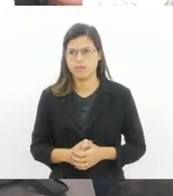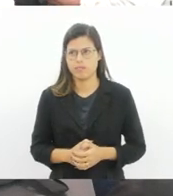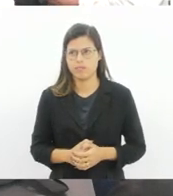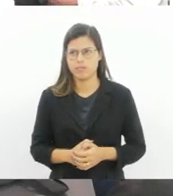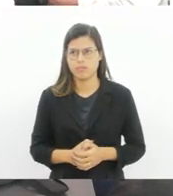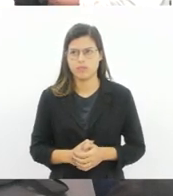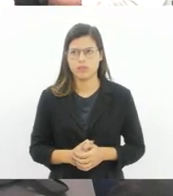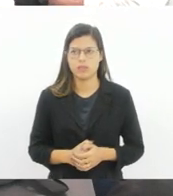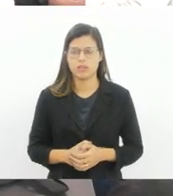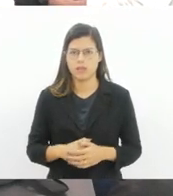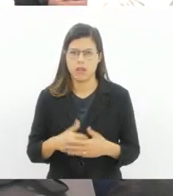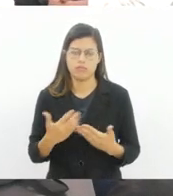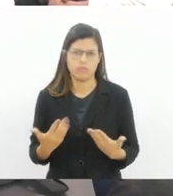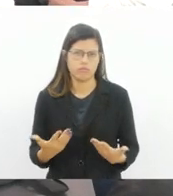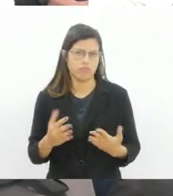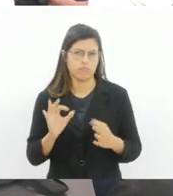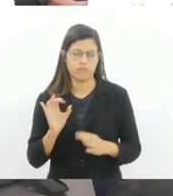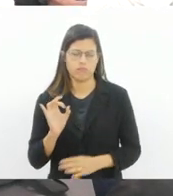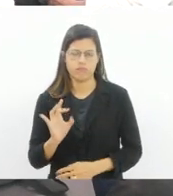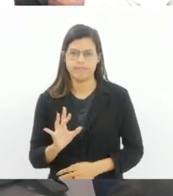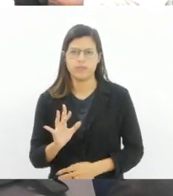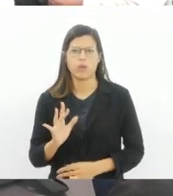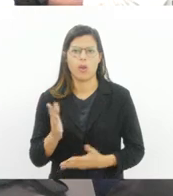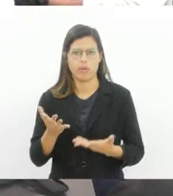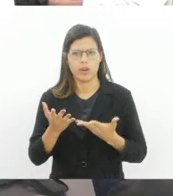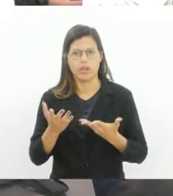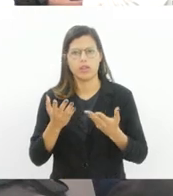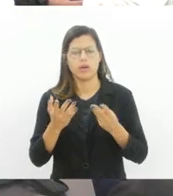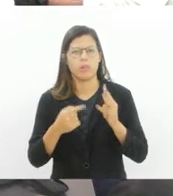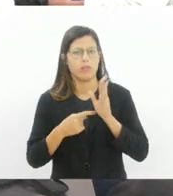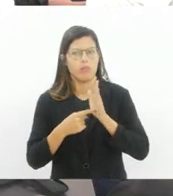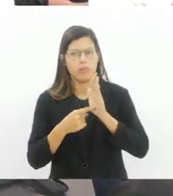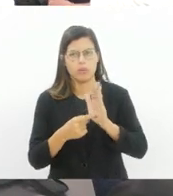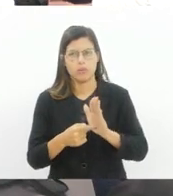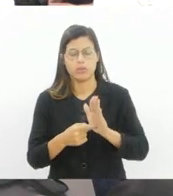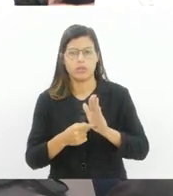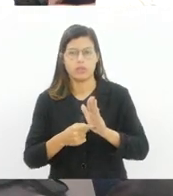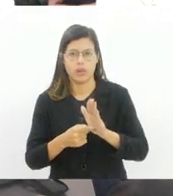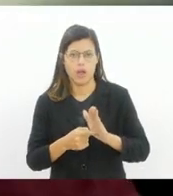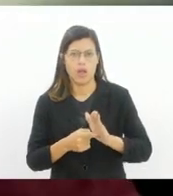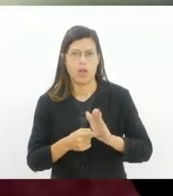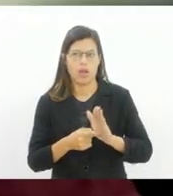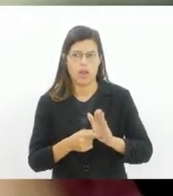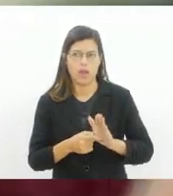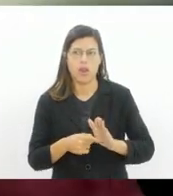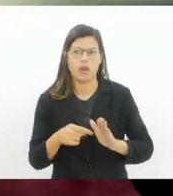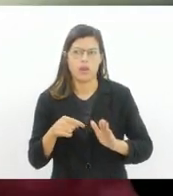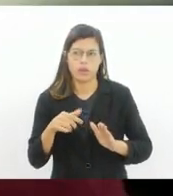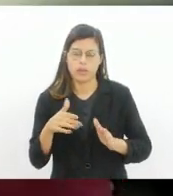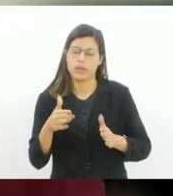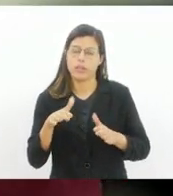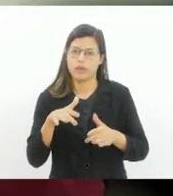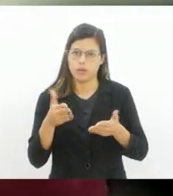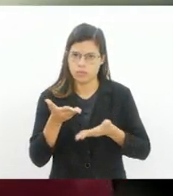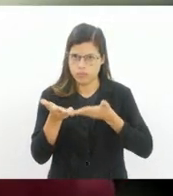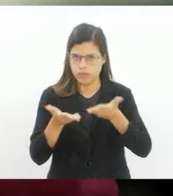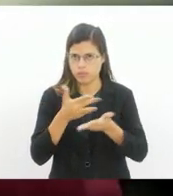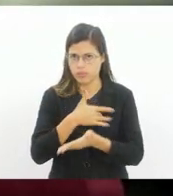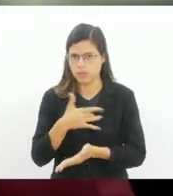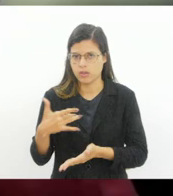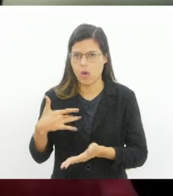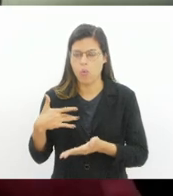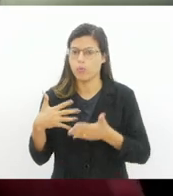Então, é isso. Acho que dessa parte, o que eu queria reforçar é que aí o serviço de saúde não se confunde com o serviço de